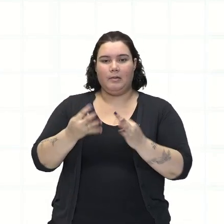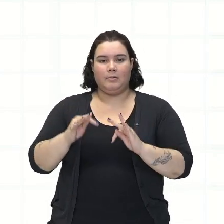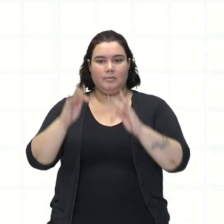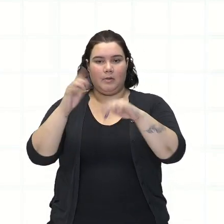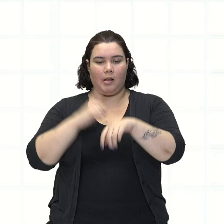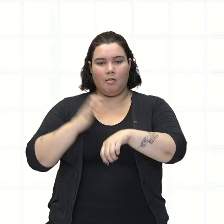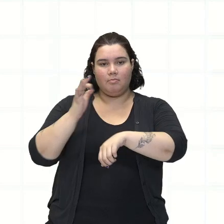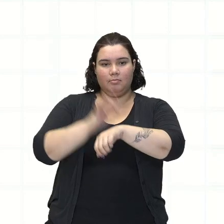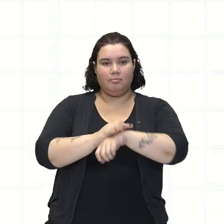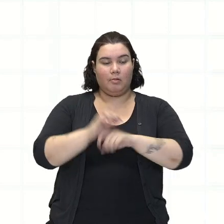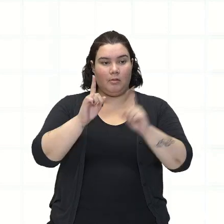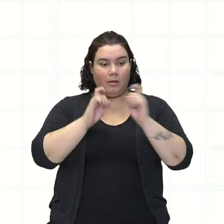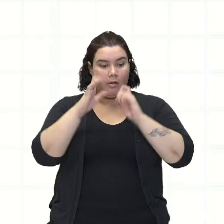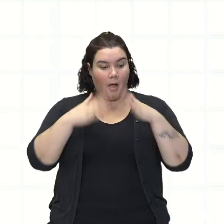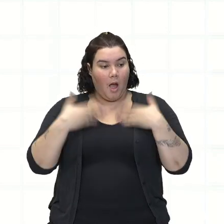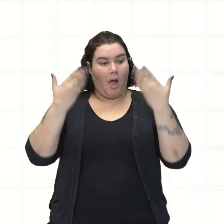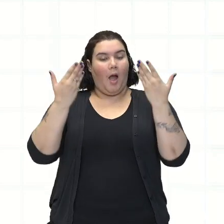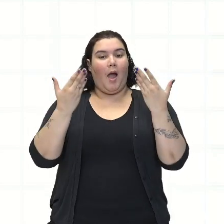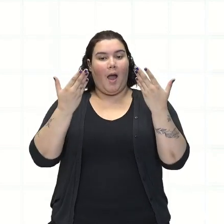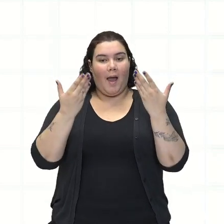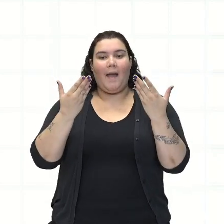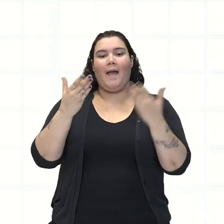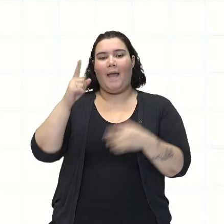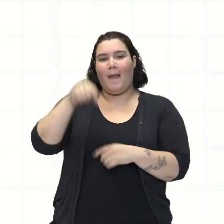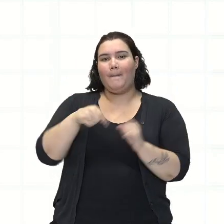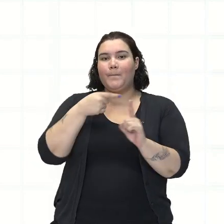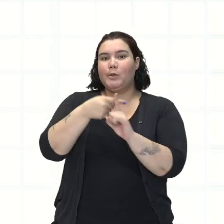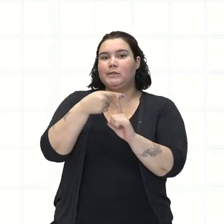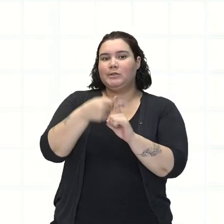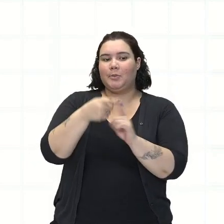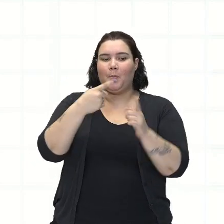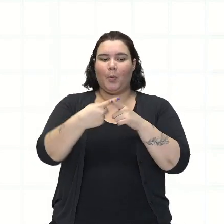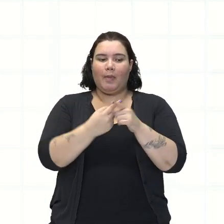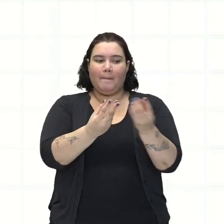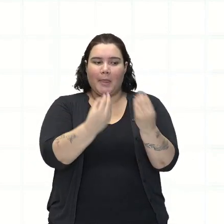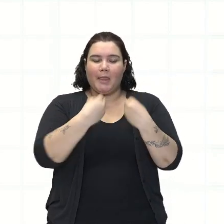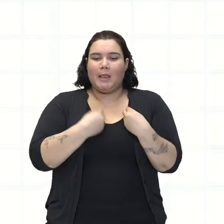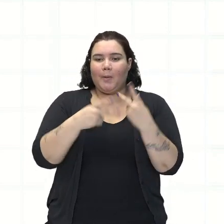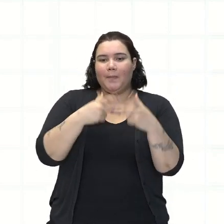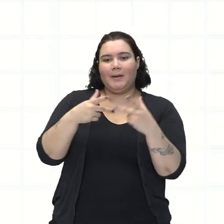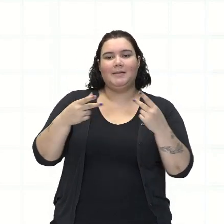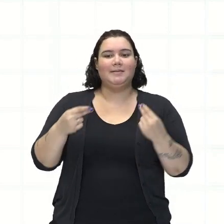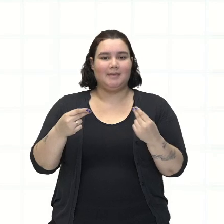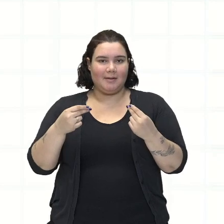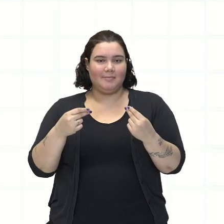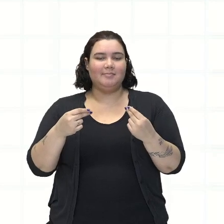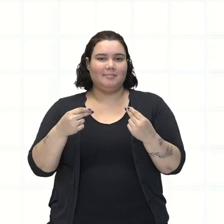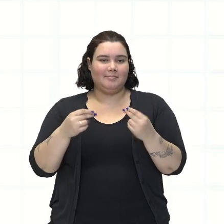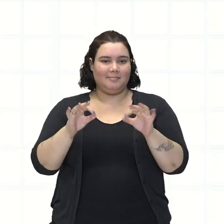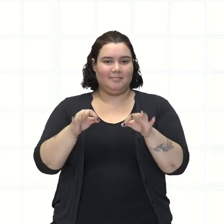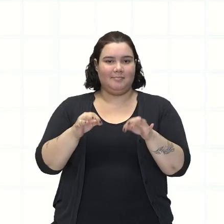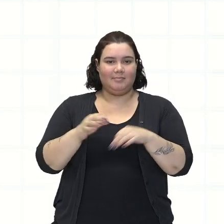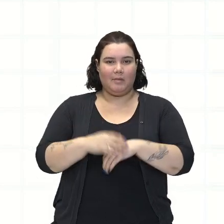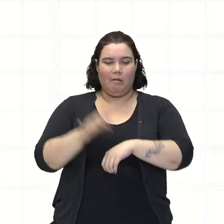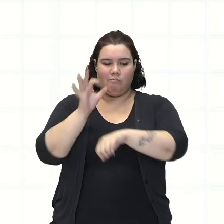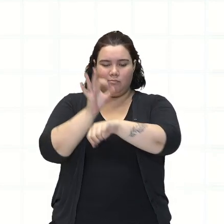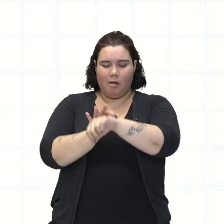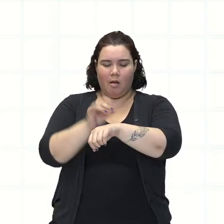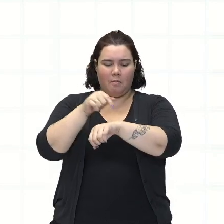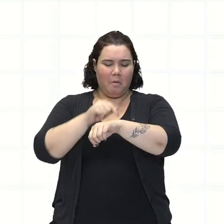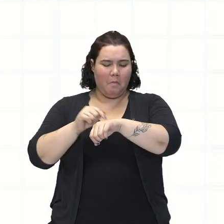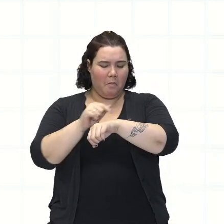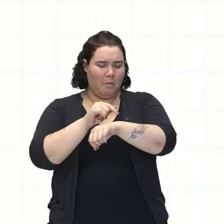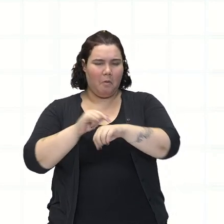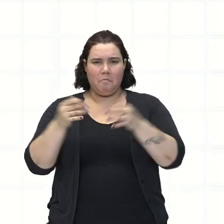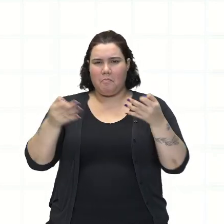smartwatch, a expressão facial de surpresa pode indicar reação positiva diante da novidade. Você ganhou lá aqueles relógios que tem várias funcionalidades que fazem